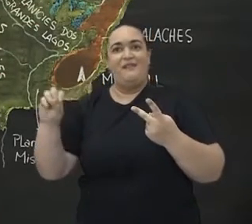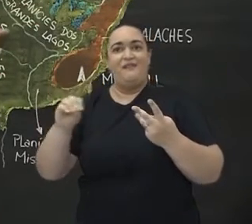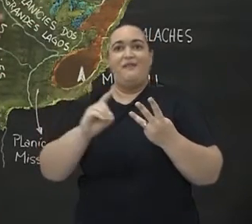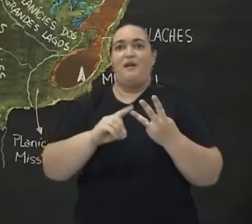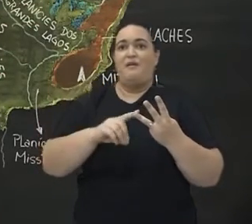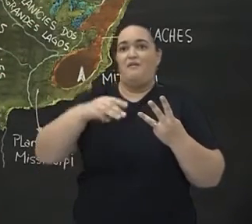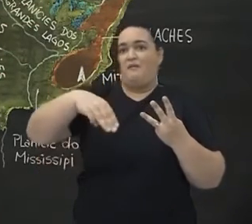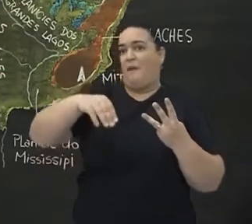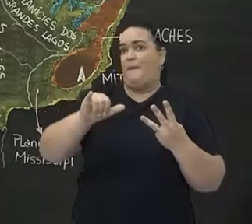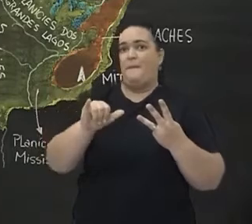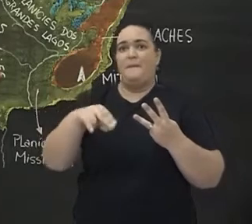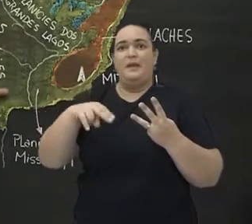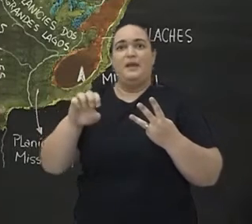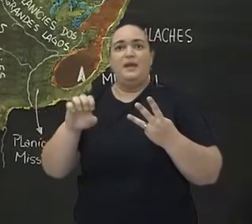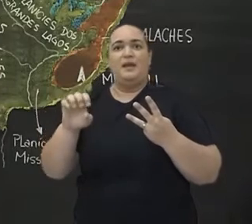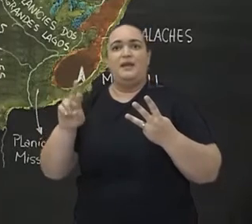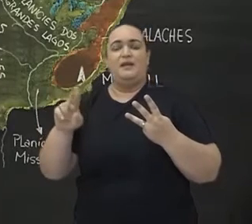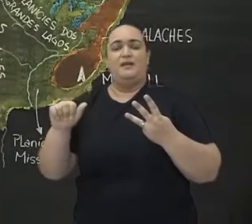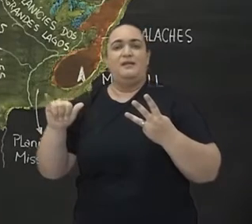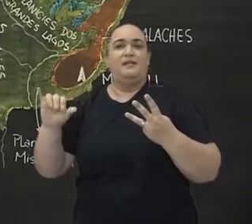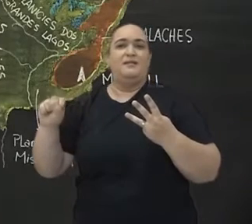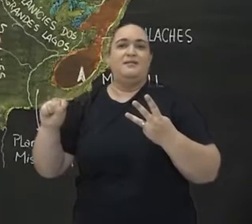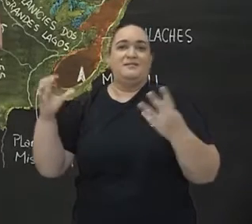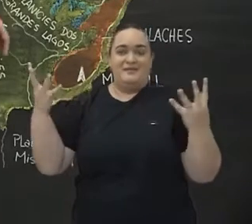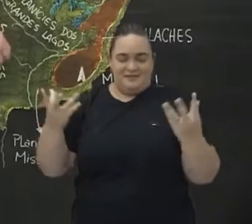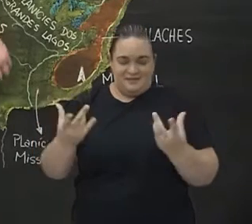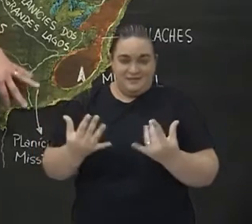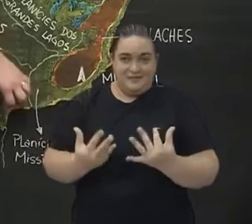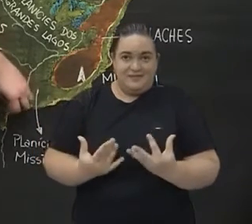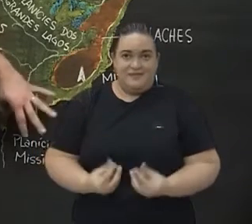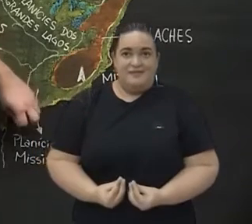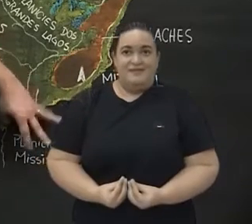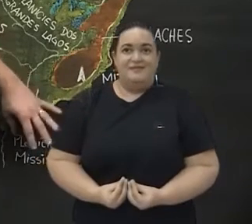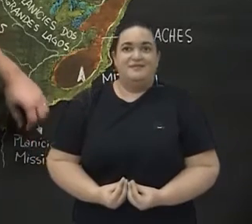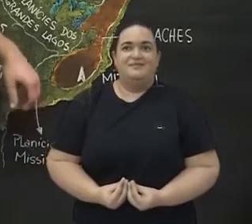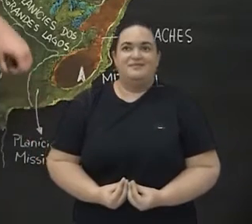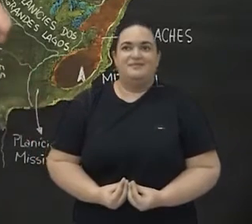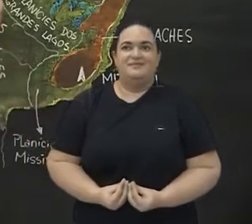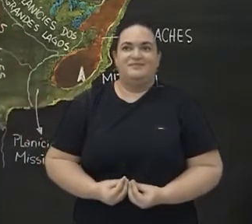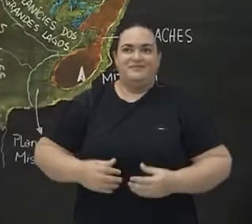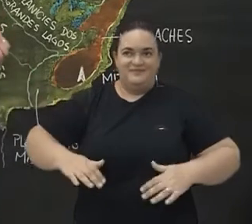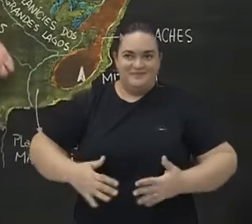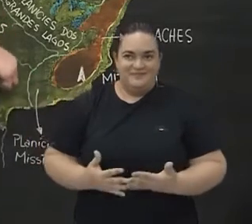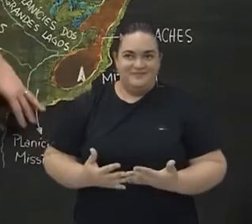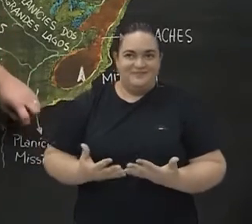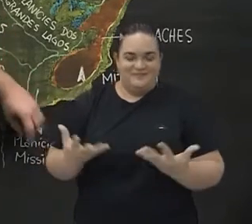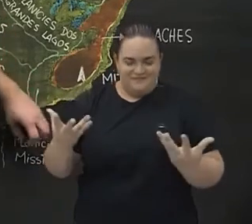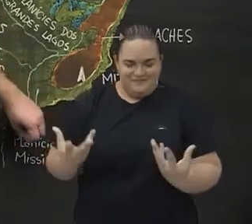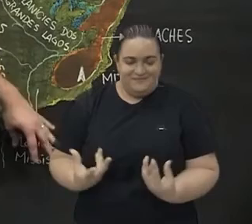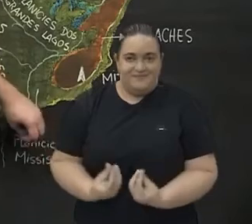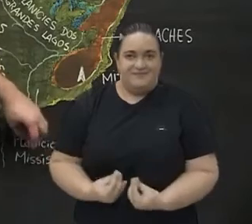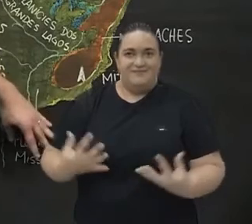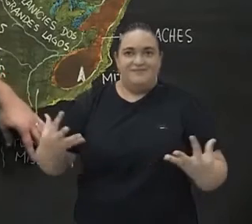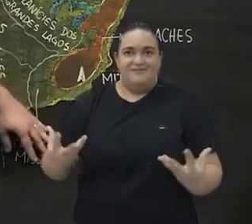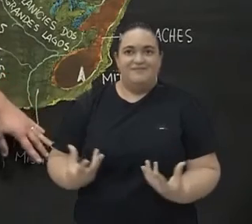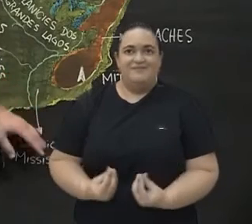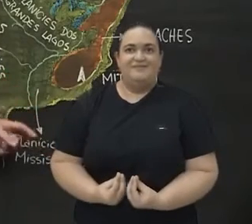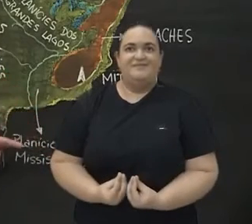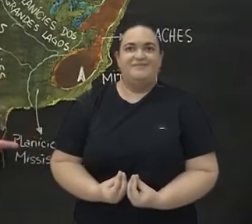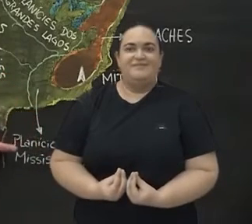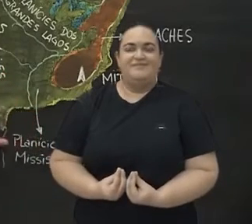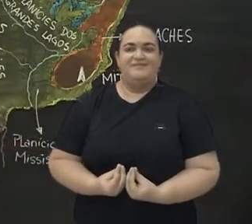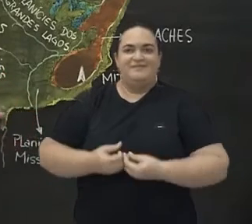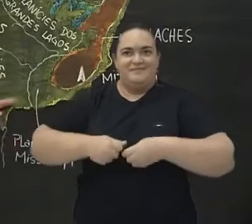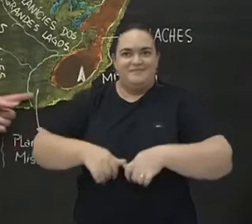área, todos esses rios acabam fazendo aqui, ó, seu decaimento, despejando seus sedimentos na região do Golfo do